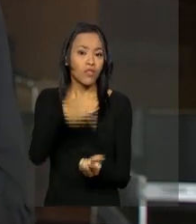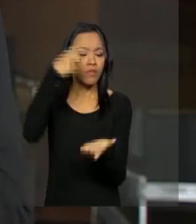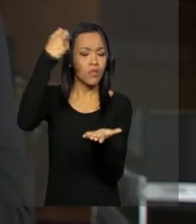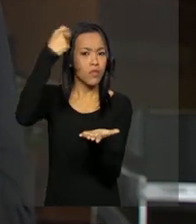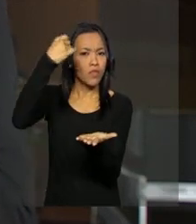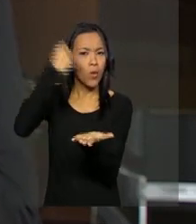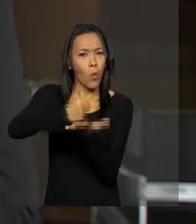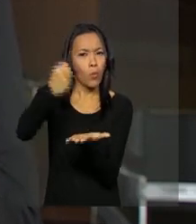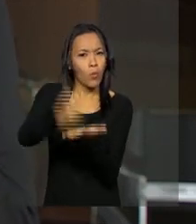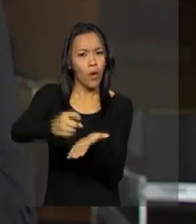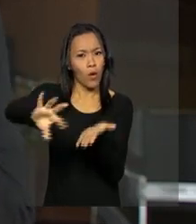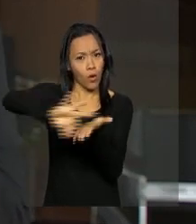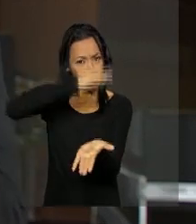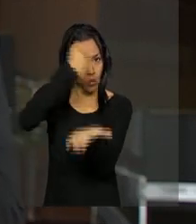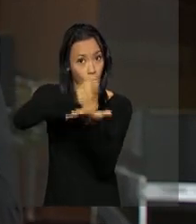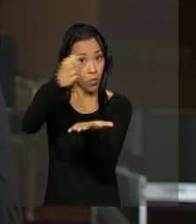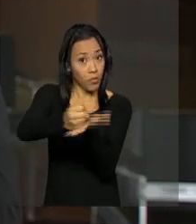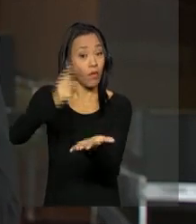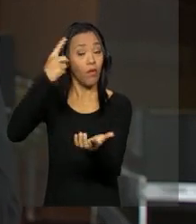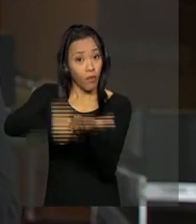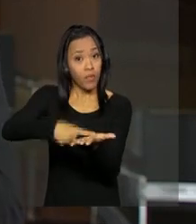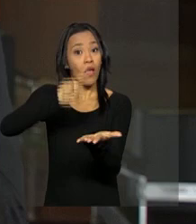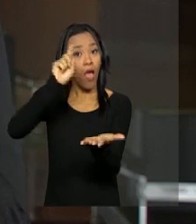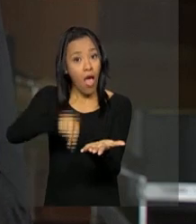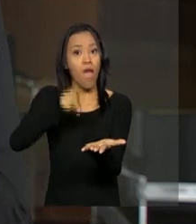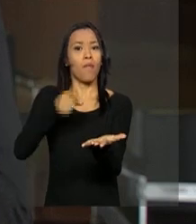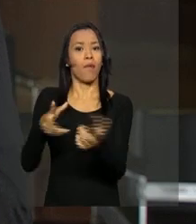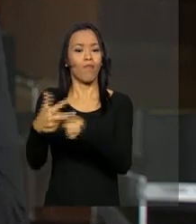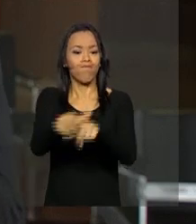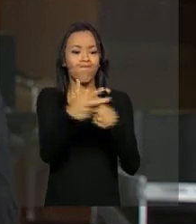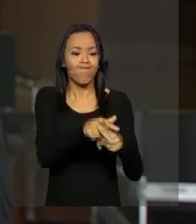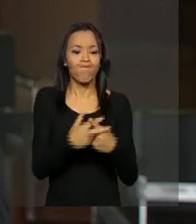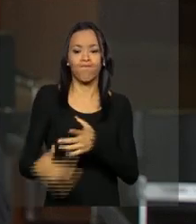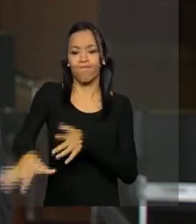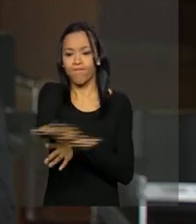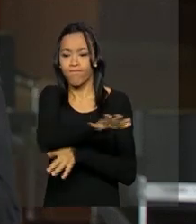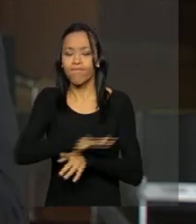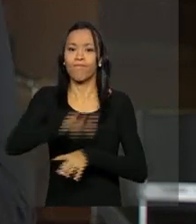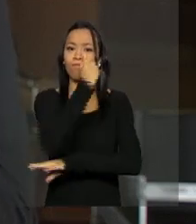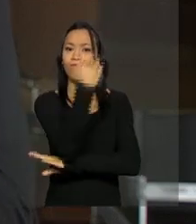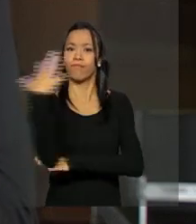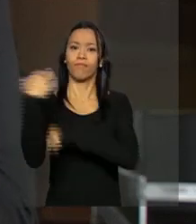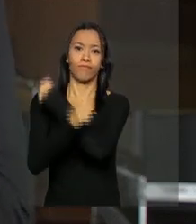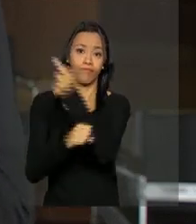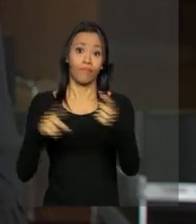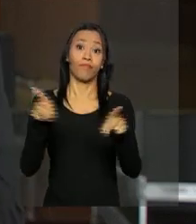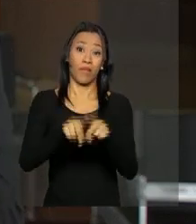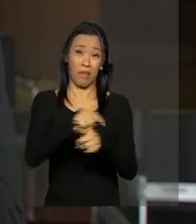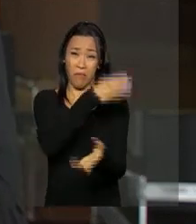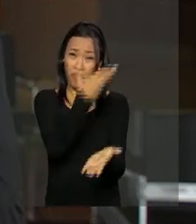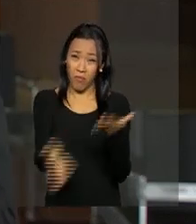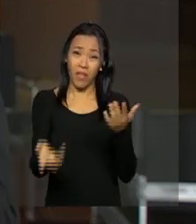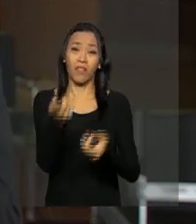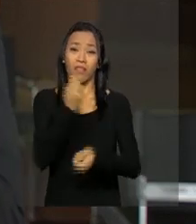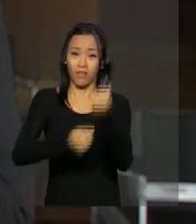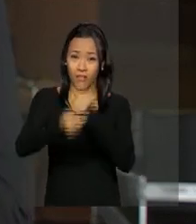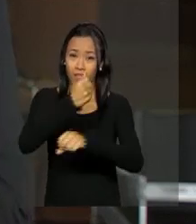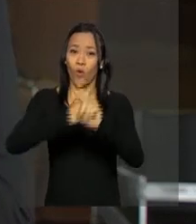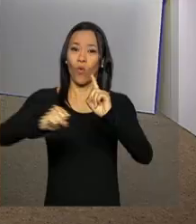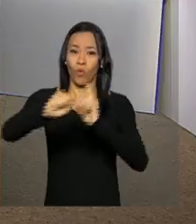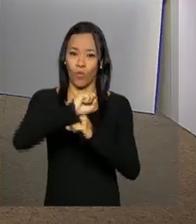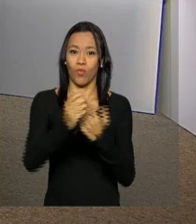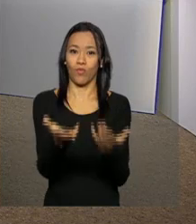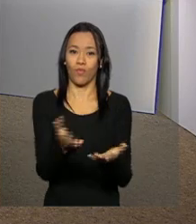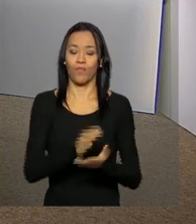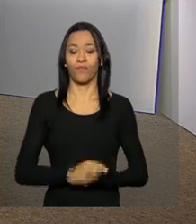da Bacia do Rio Doce que foi muito afetada isso aí tanto do ponto de vista ambiental quanto socioeconômico Jaime